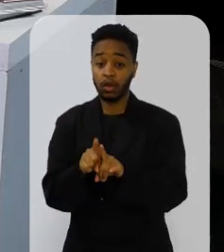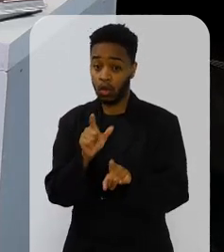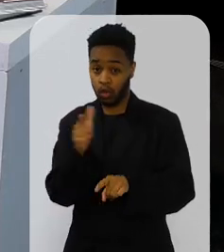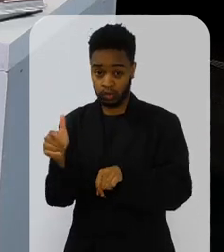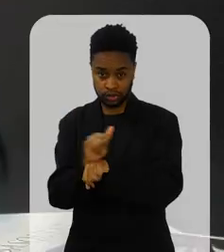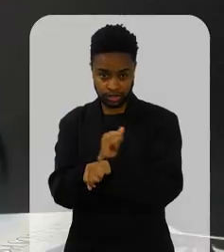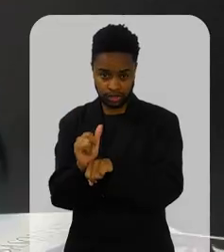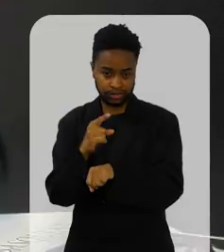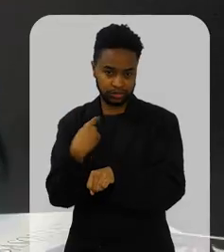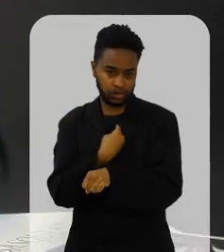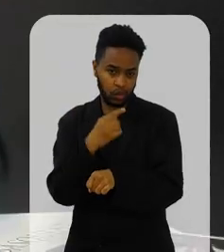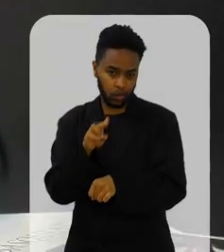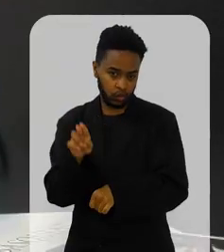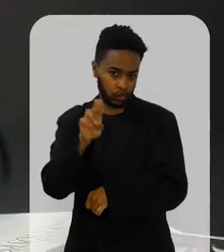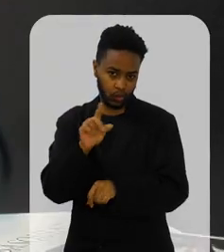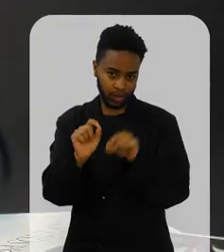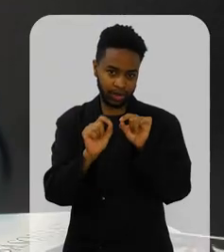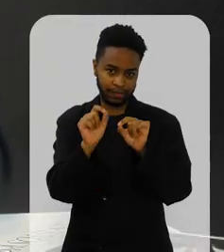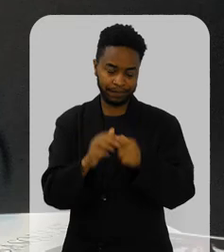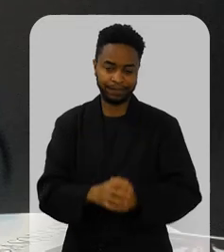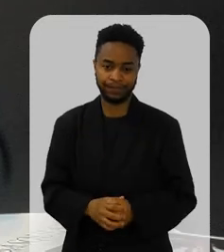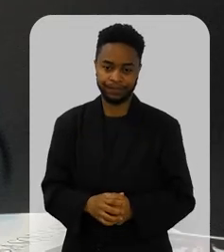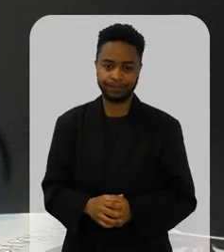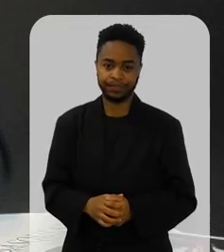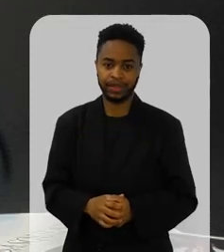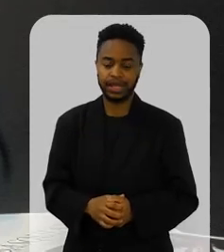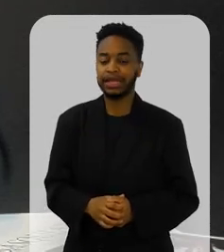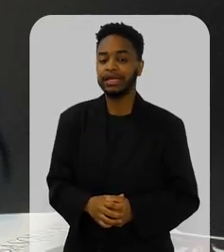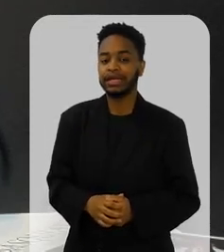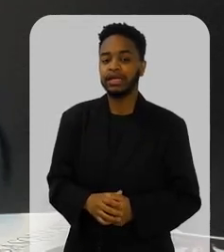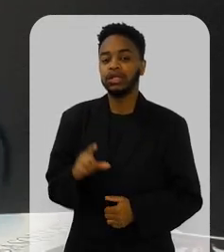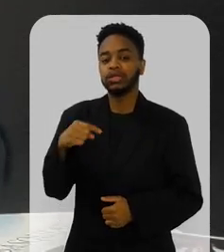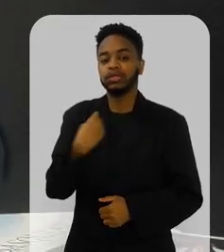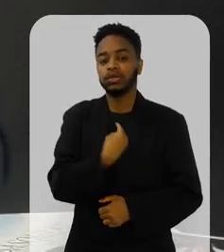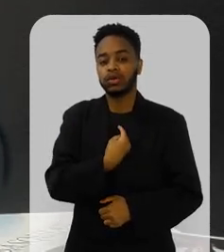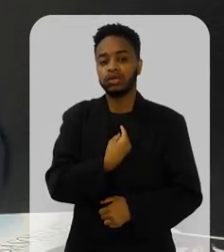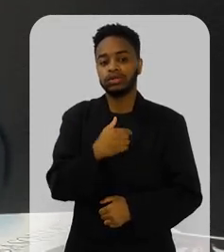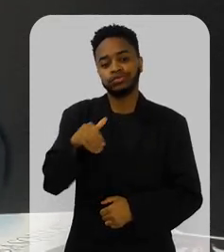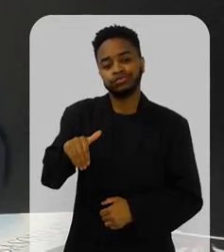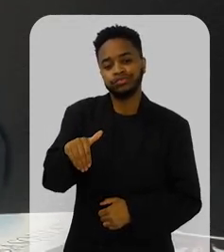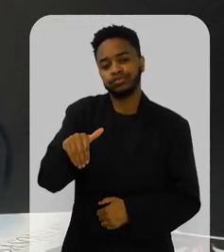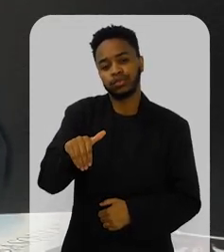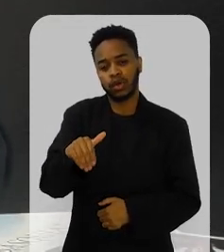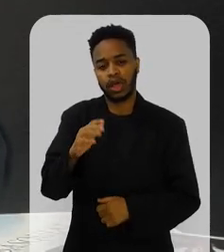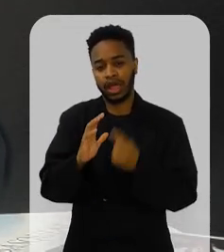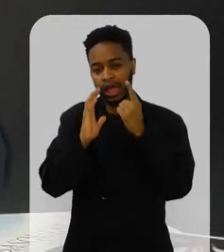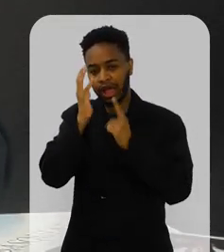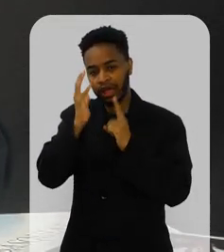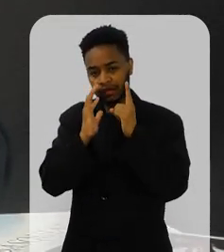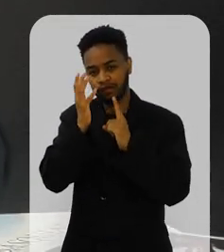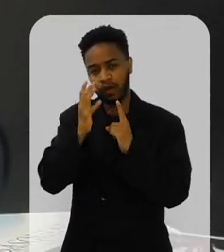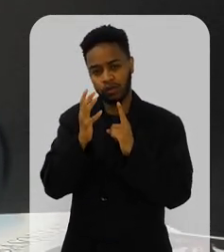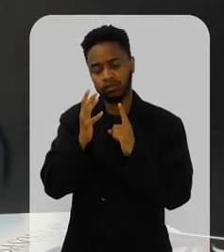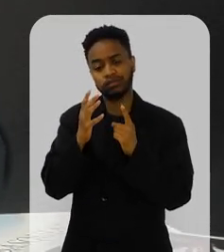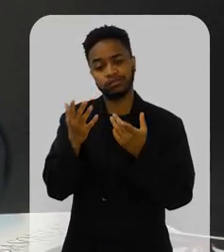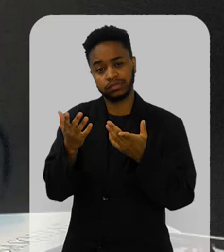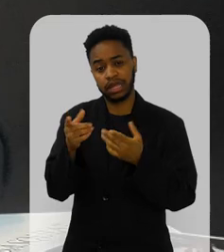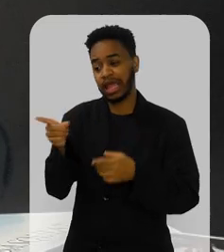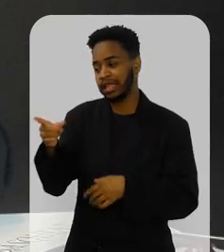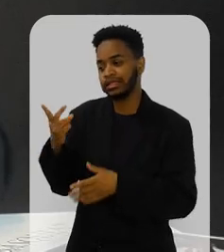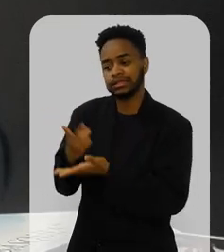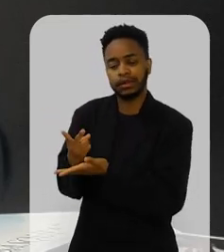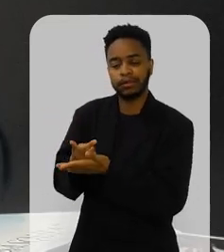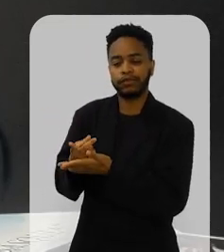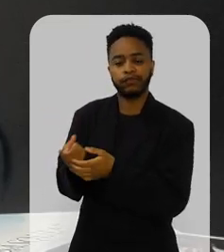uma outra estratégia que a gente começou a usar na Viradouro foi assim, que como a gente estava com o carnaval e a gente sentia que a gente dava dois passos, o João não